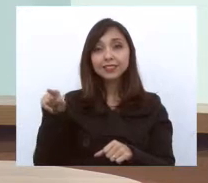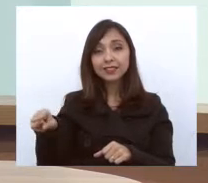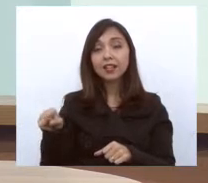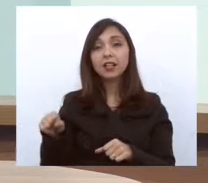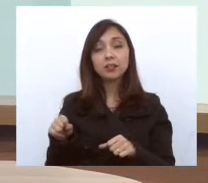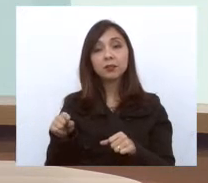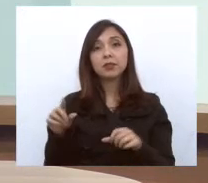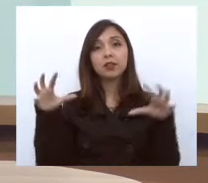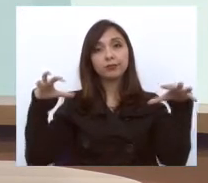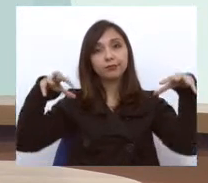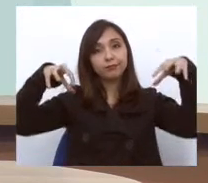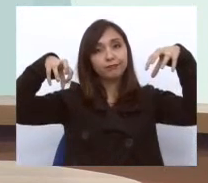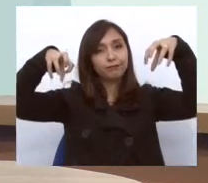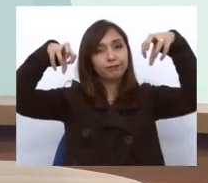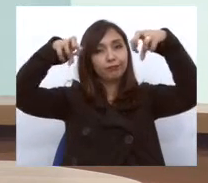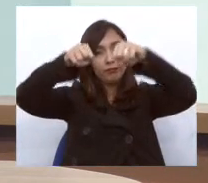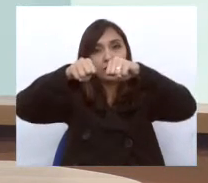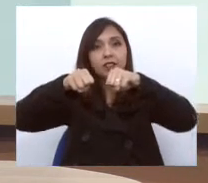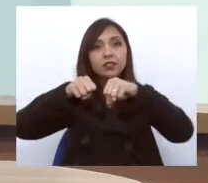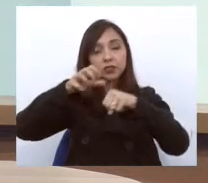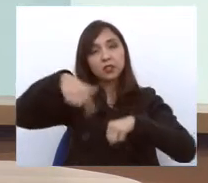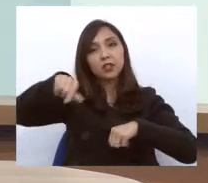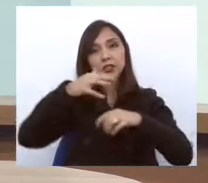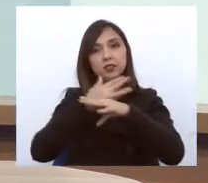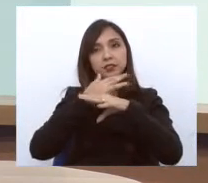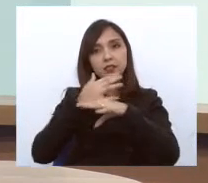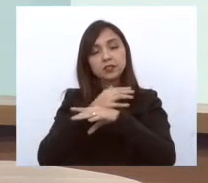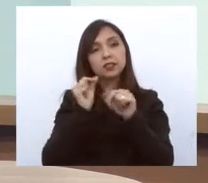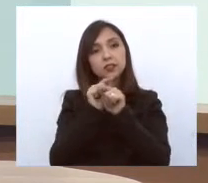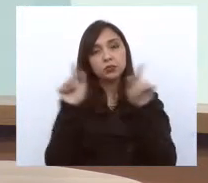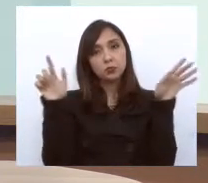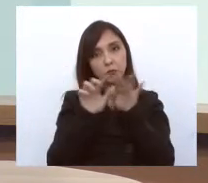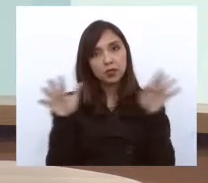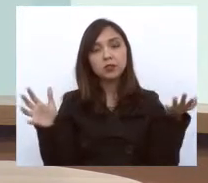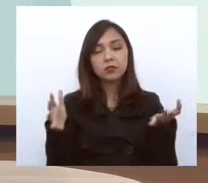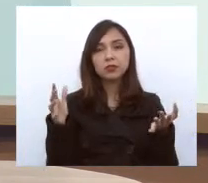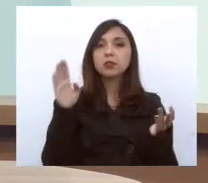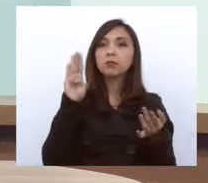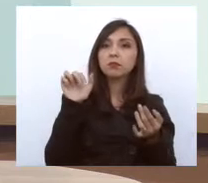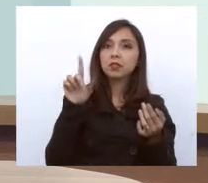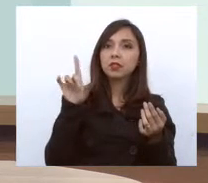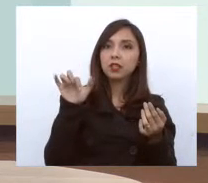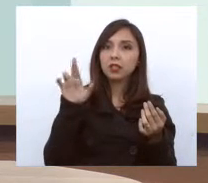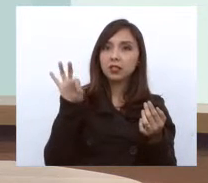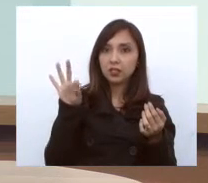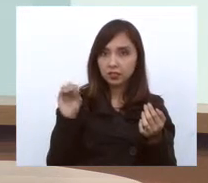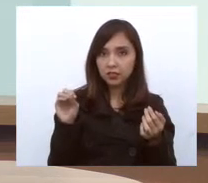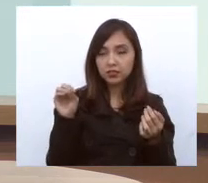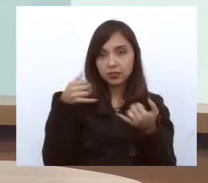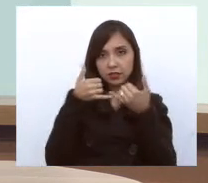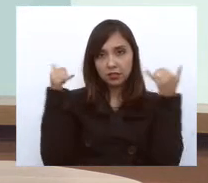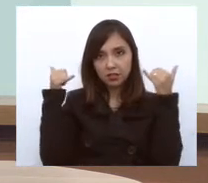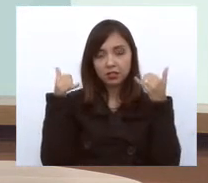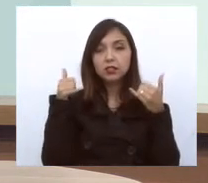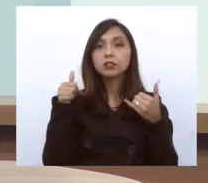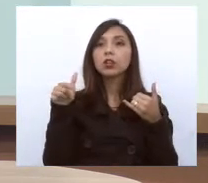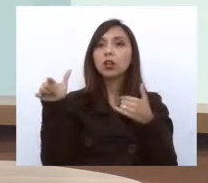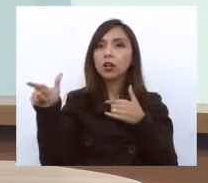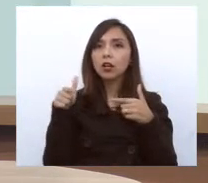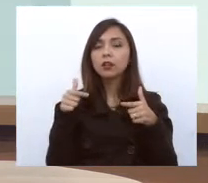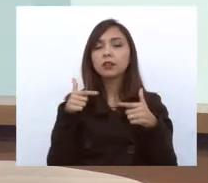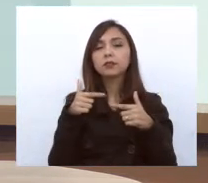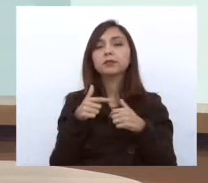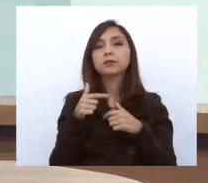a escuridão que está na cidade de Guarulhos, né? A Bandeirante Energia é uma empresa